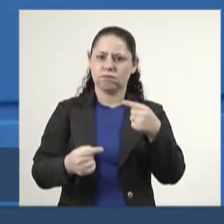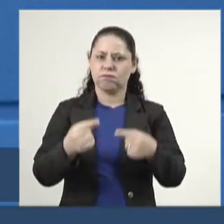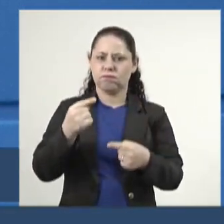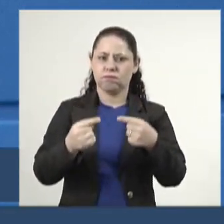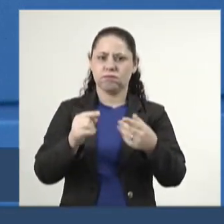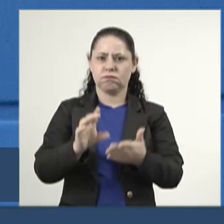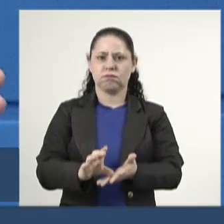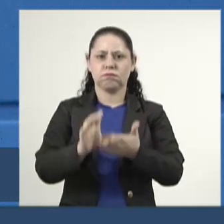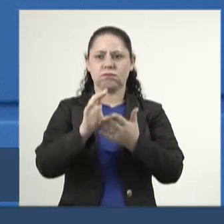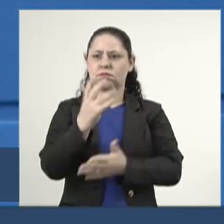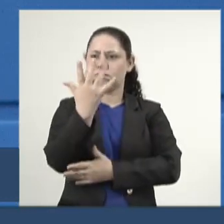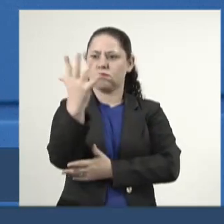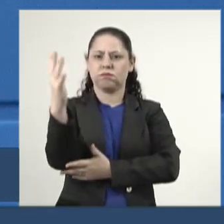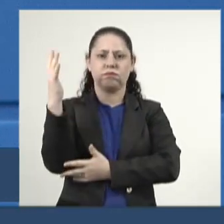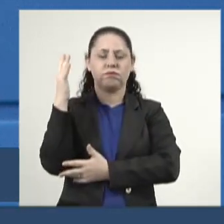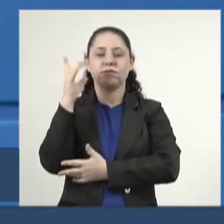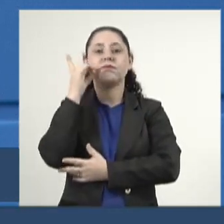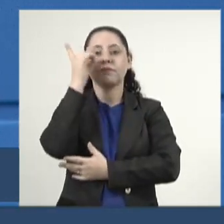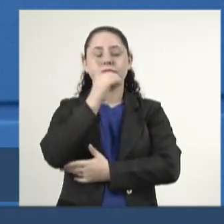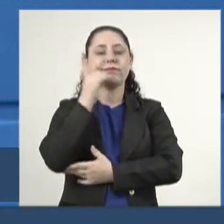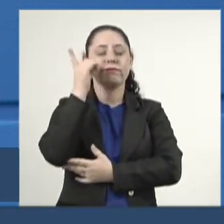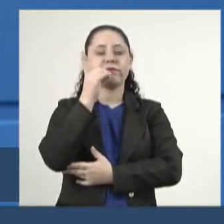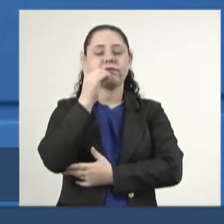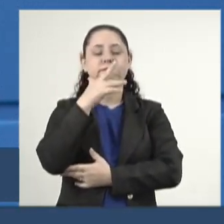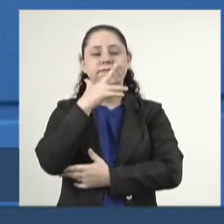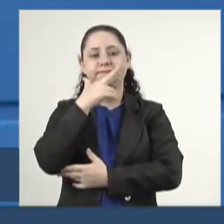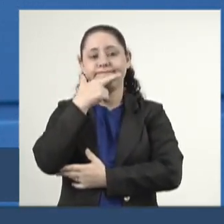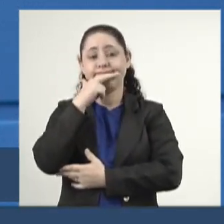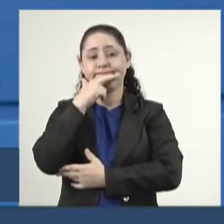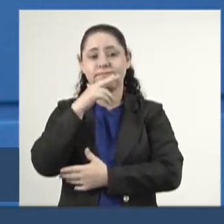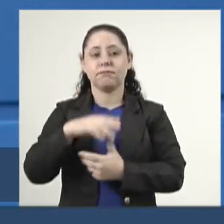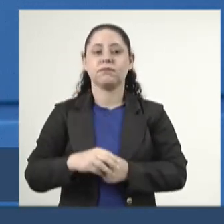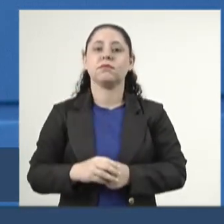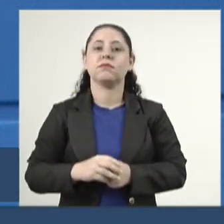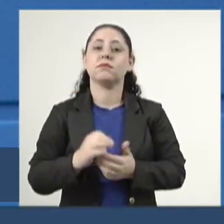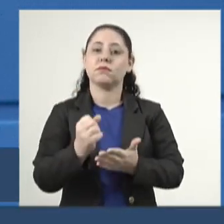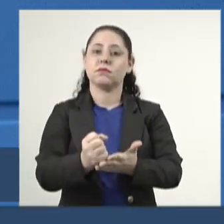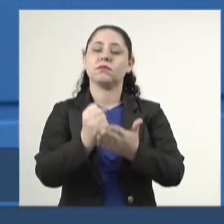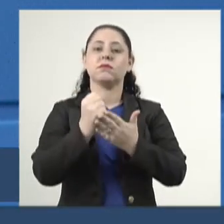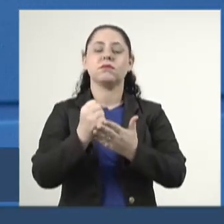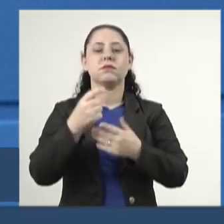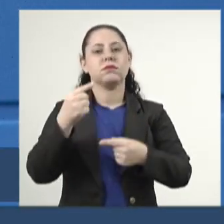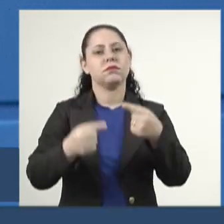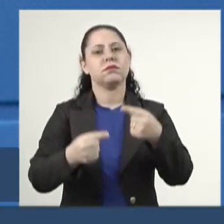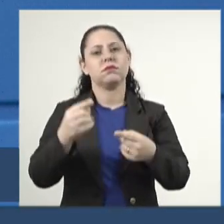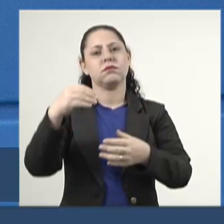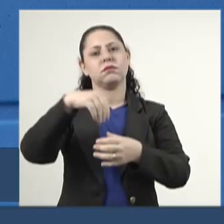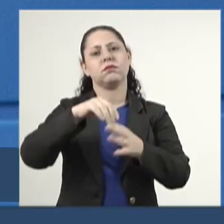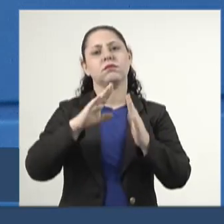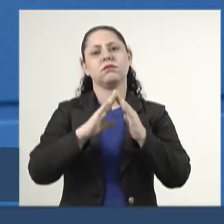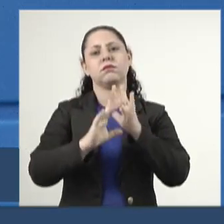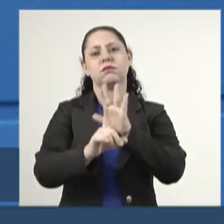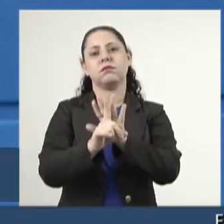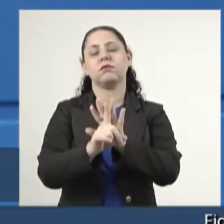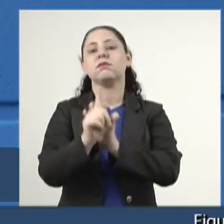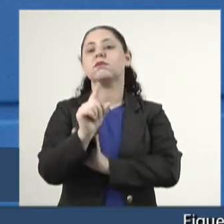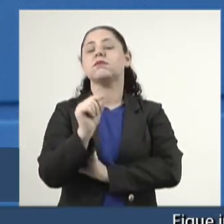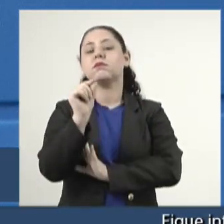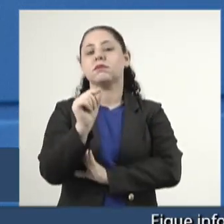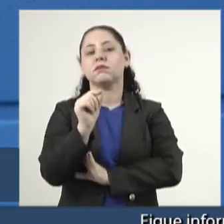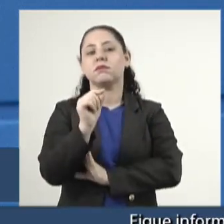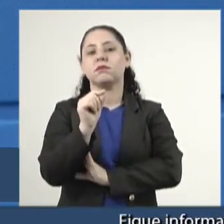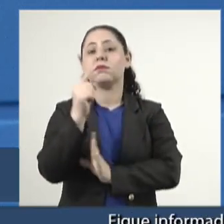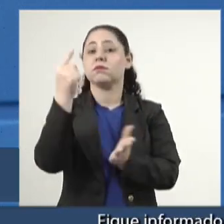com a Comissão de Meio Ambiente, com o deputado Renato Câmara, para nós trazermos um grande debate para esta casa sobre